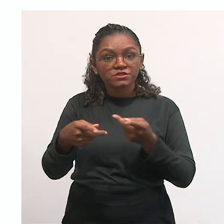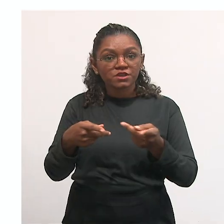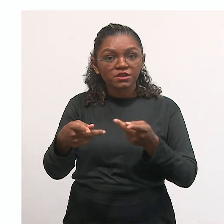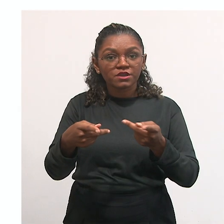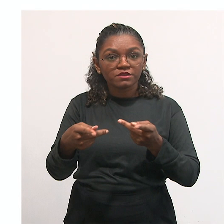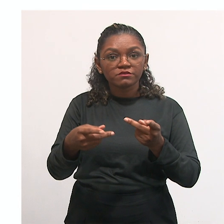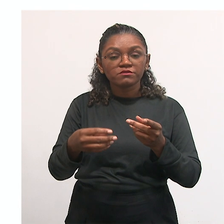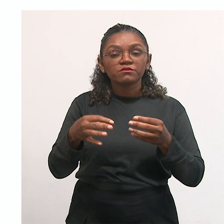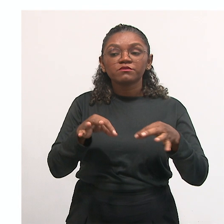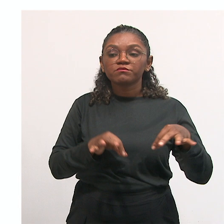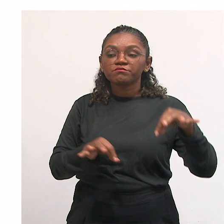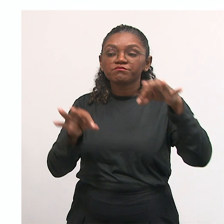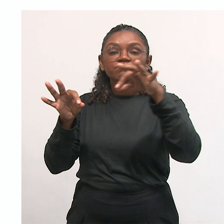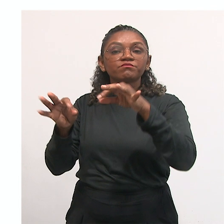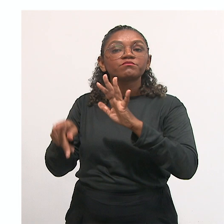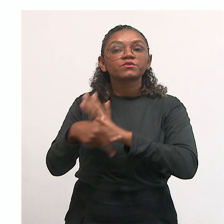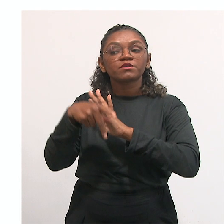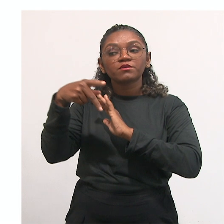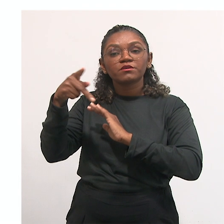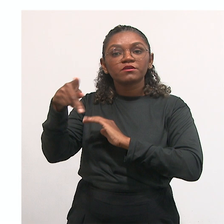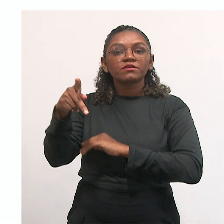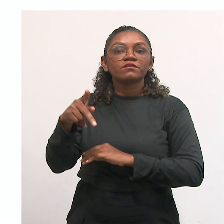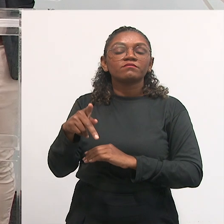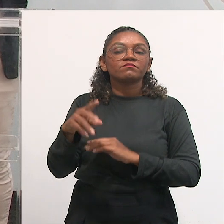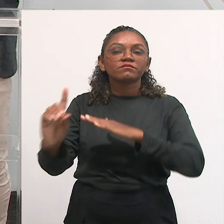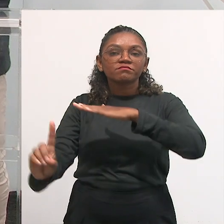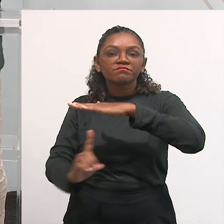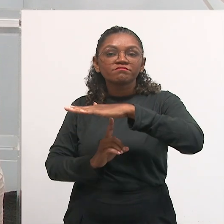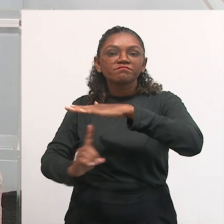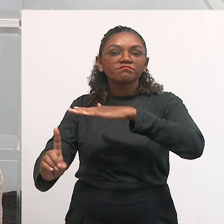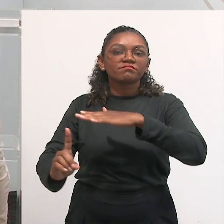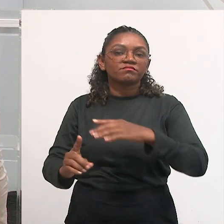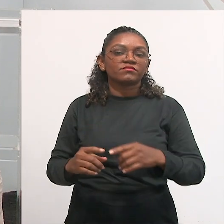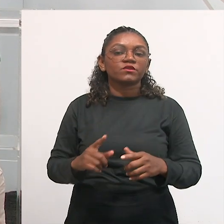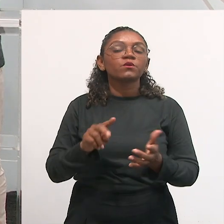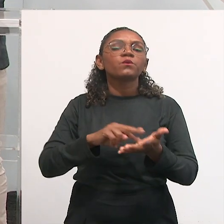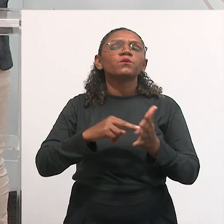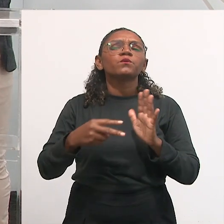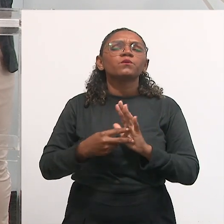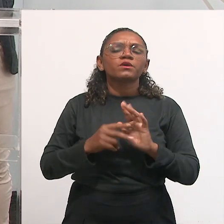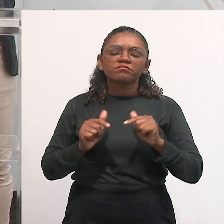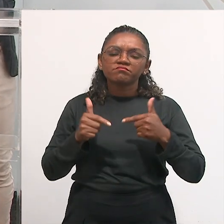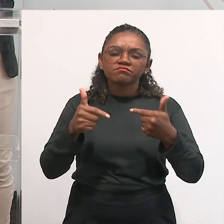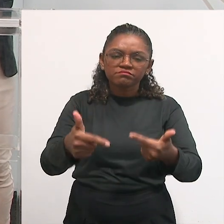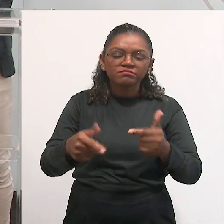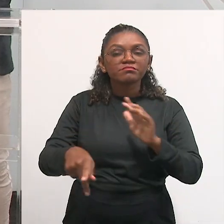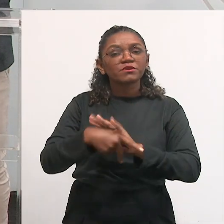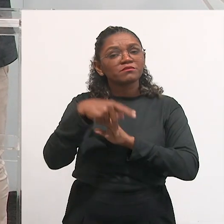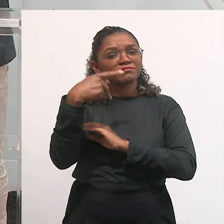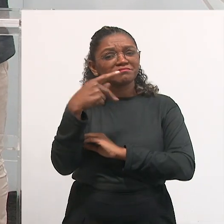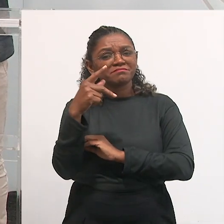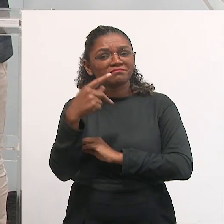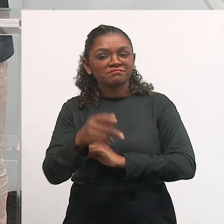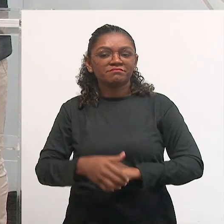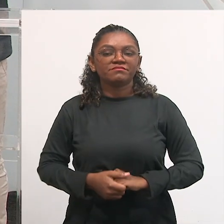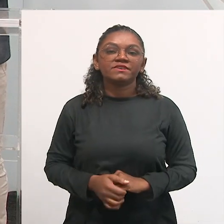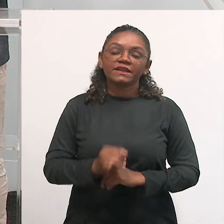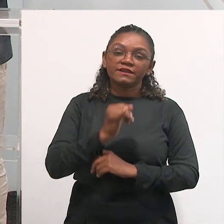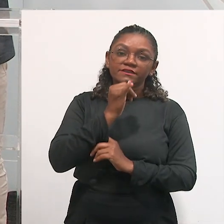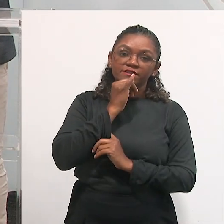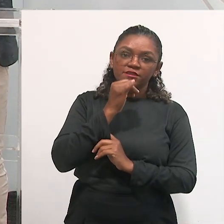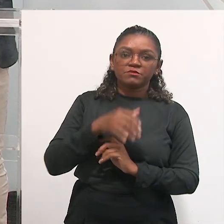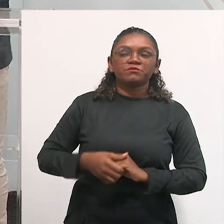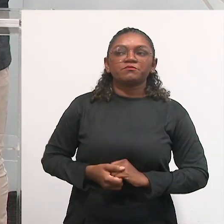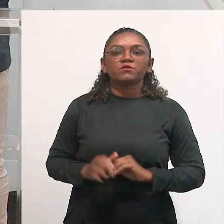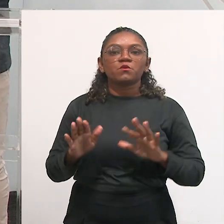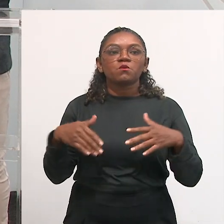ou seja, é a razão da sua existência. O escopo é aquilo que você vai entregar. Se eu vou fazer uma Copa do Mundo, eu vou entregar o quê? Os jogos da Copa do